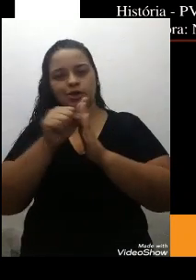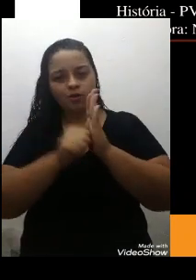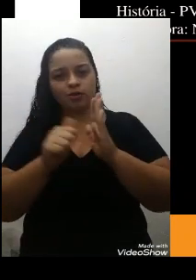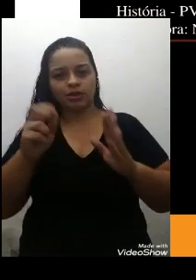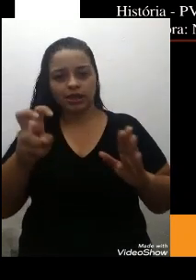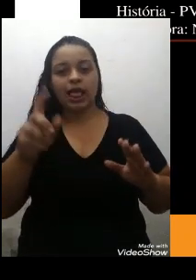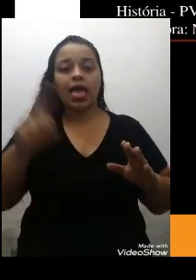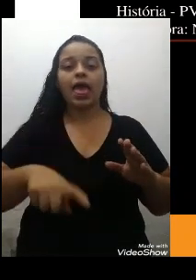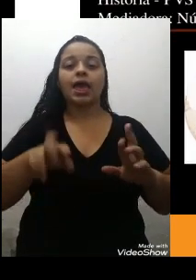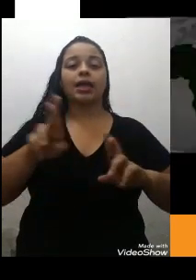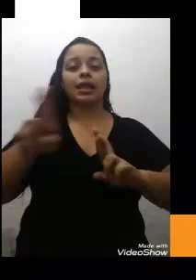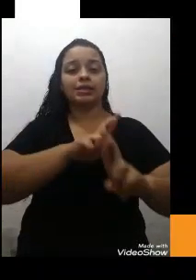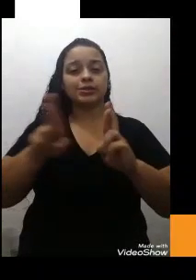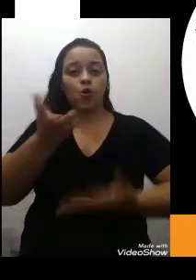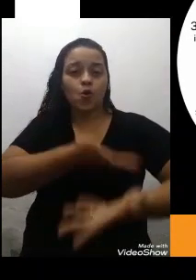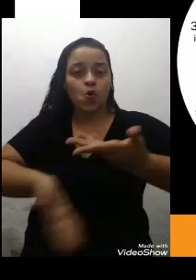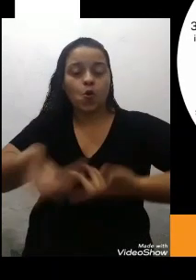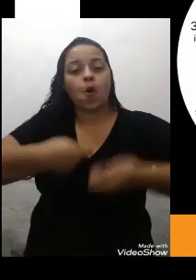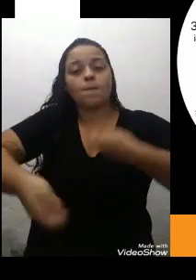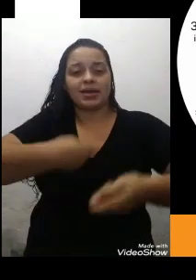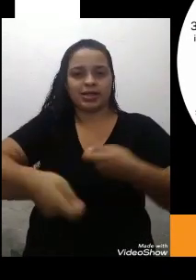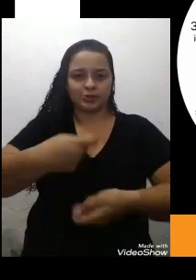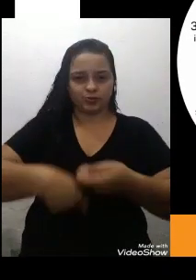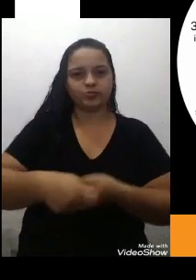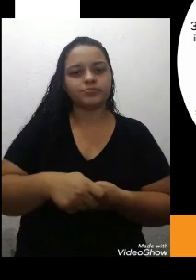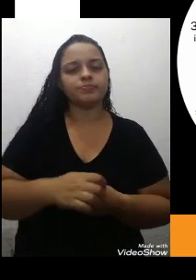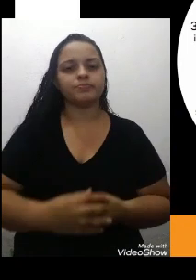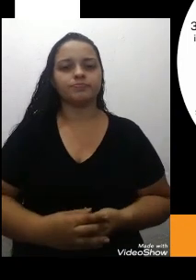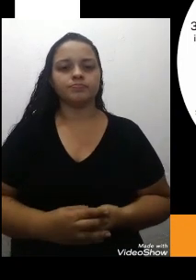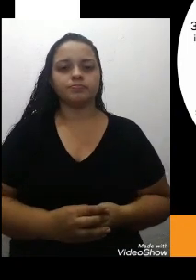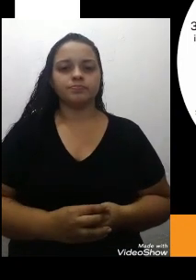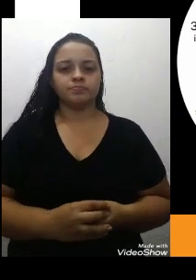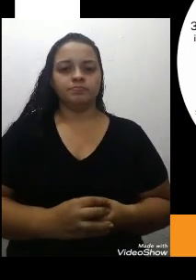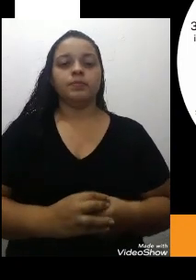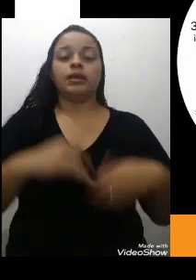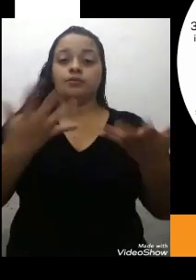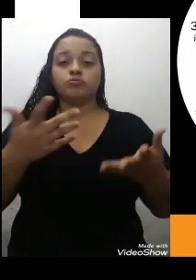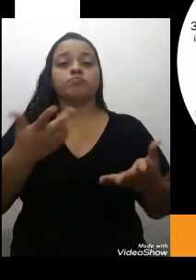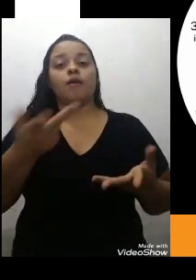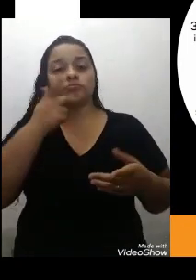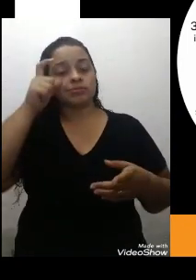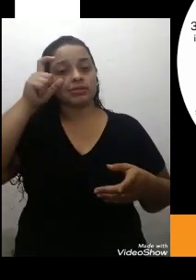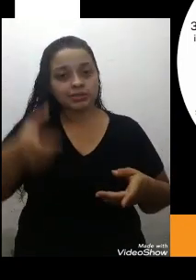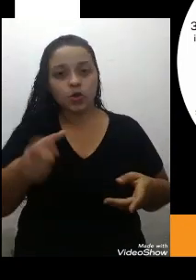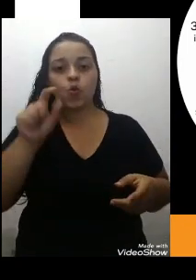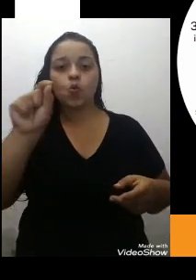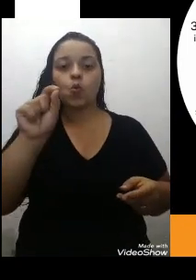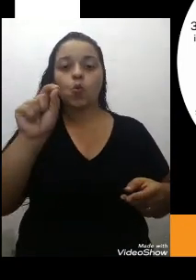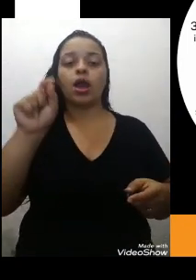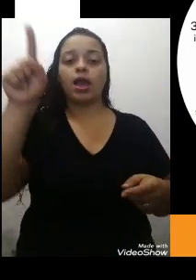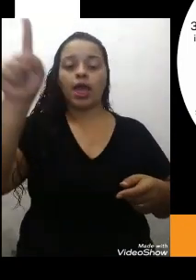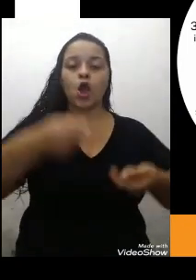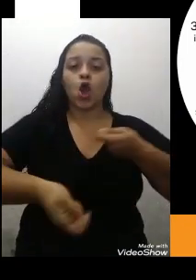que se estabeleceram nesse continente. E aí eu chamo a atenção para vocês em um comércio